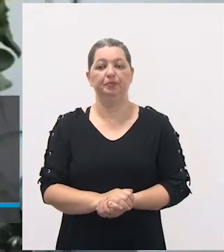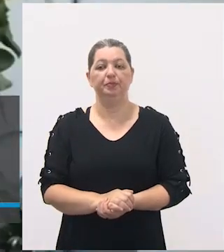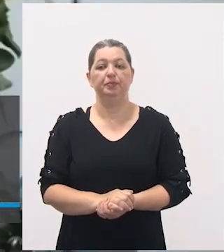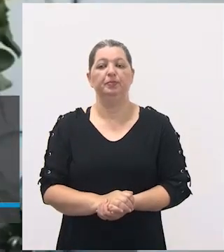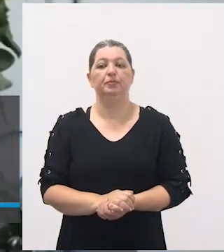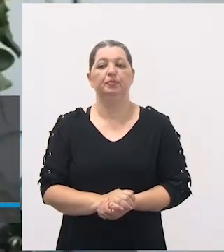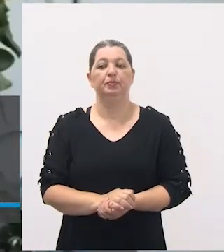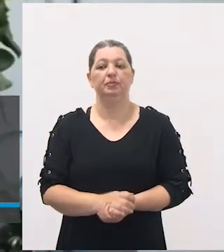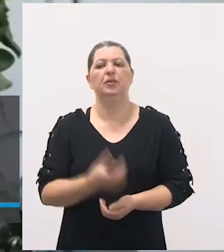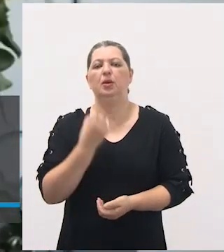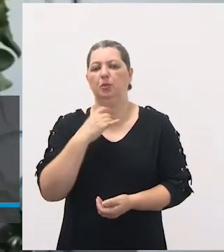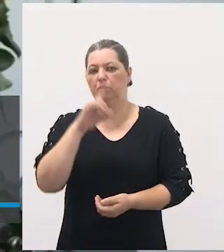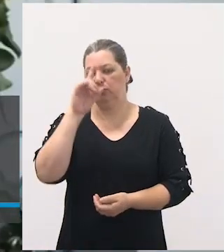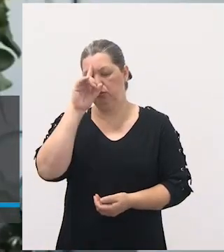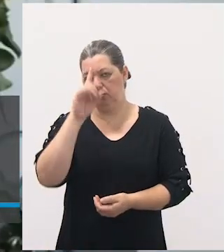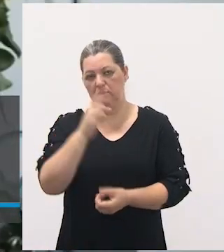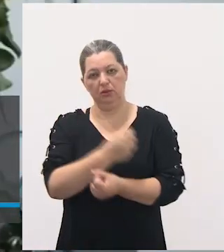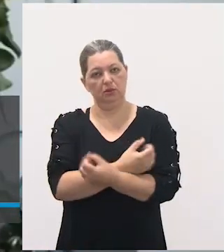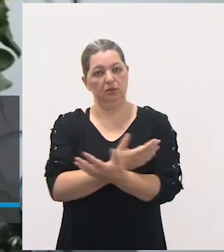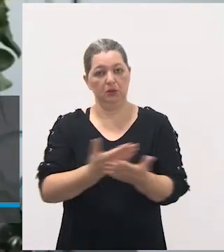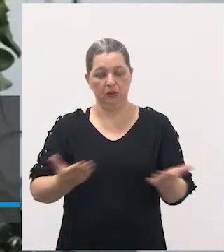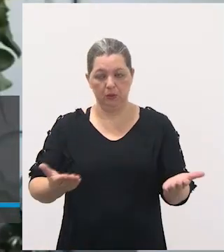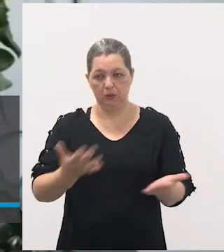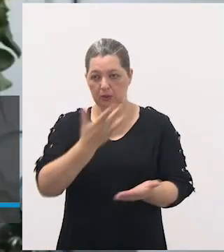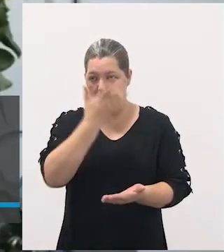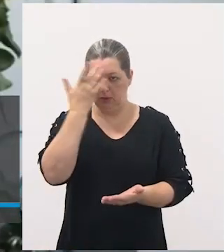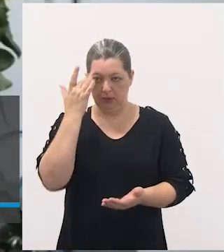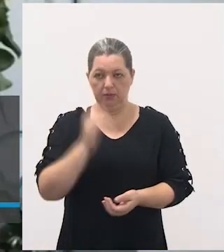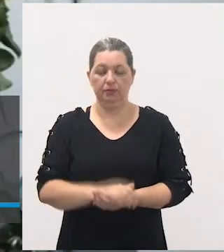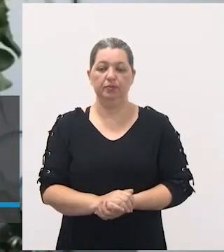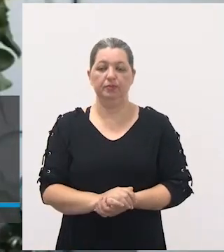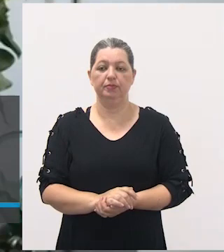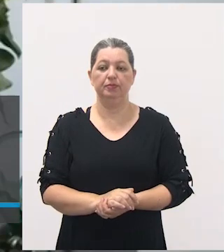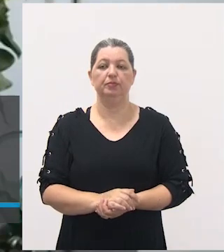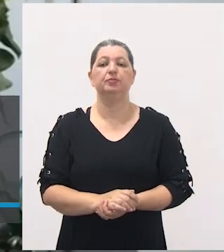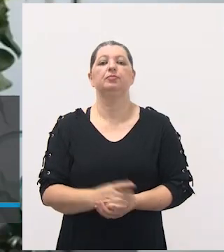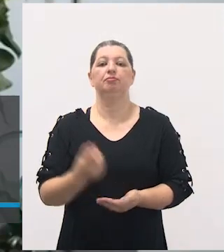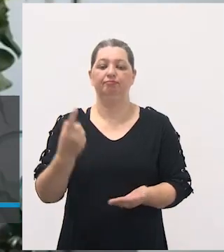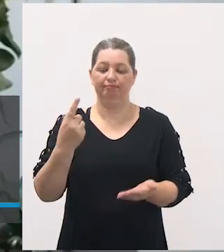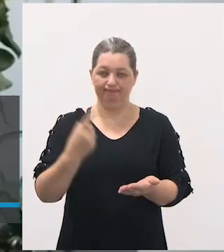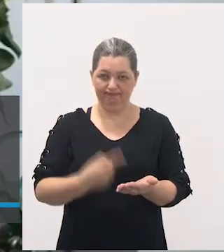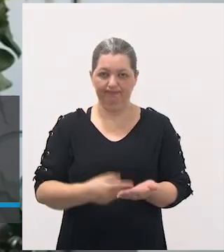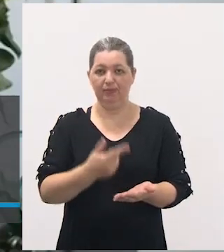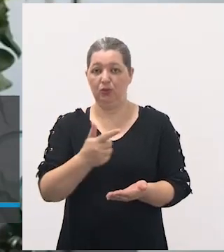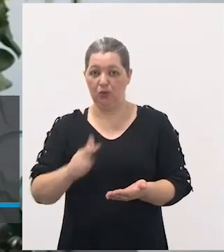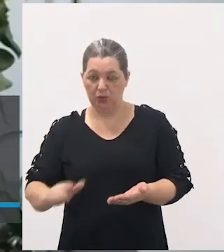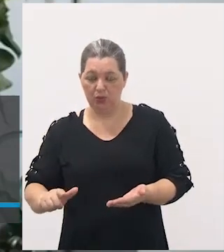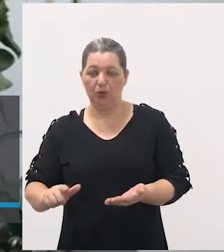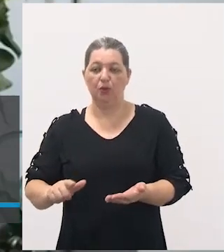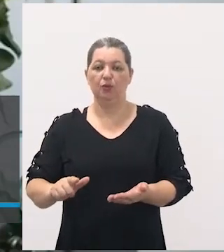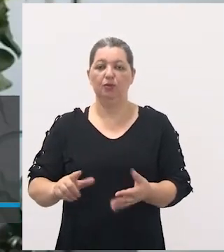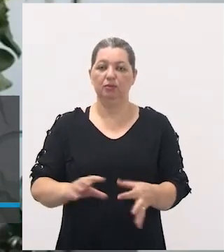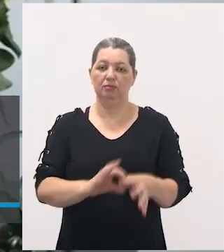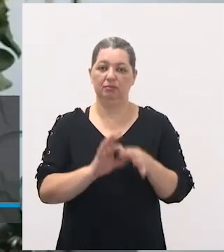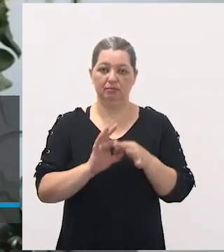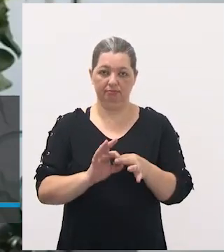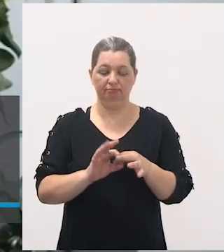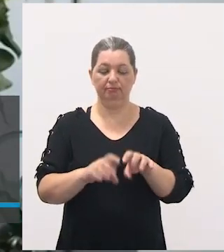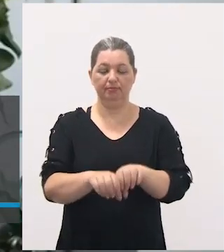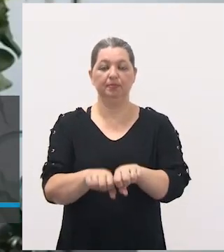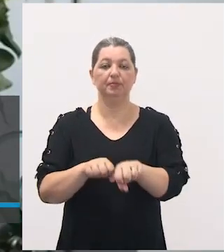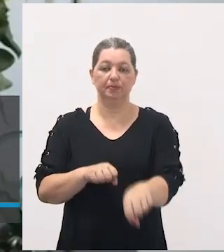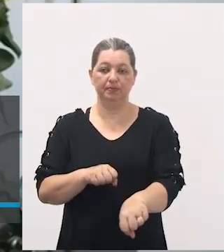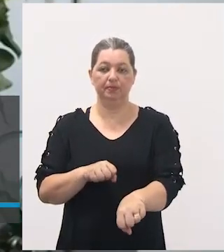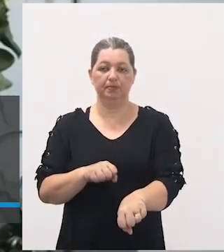Tati. Bom dia, Caetano. Obrigada mais uma vez, estamos aqui todos juntos. Mais uma formação,